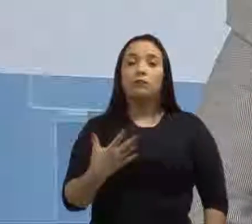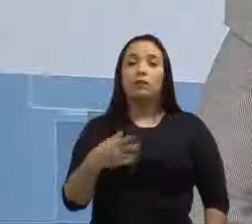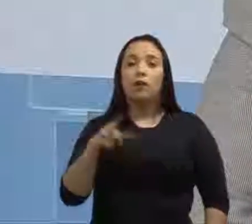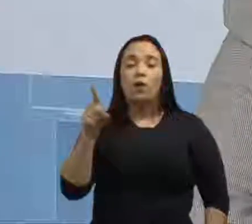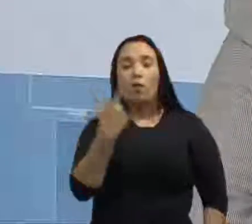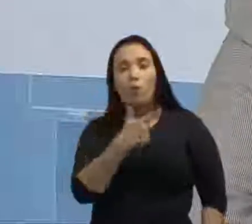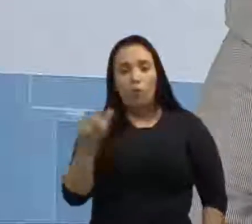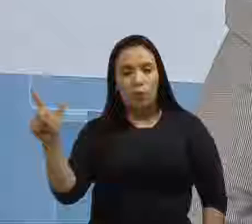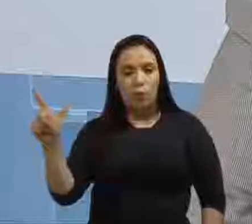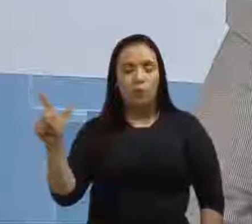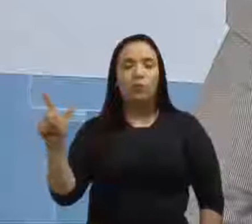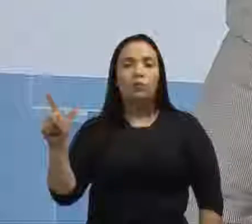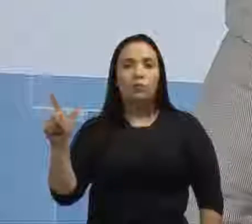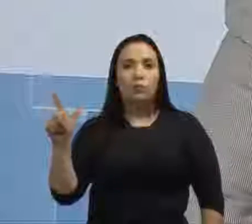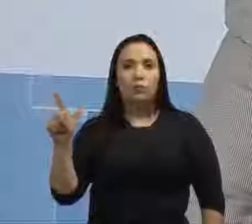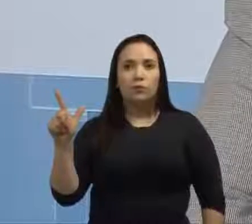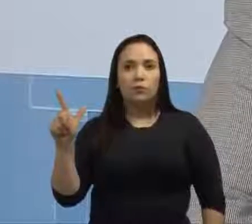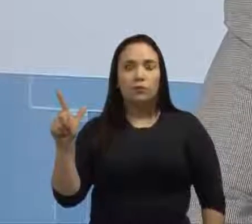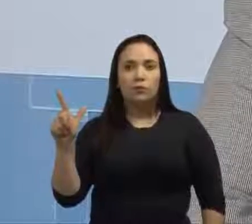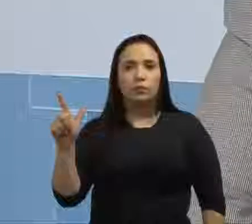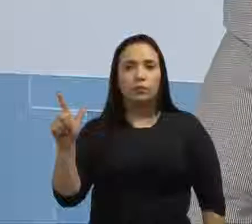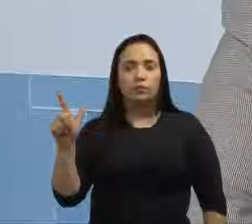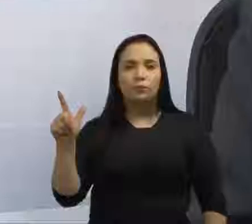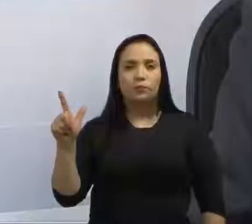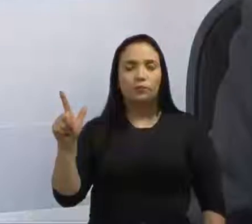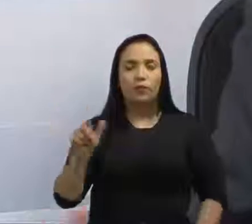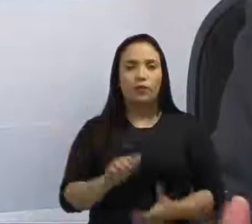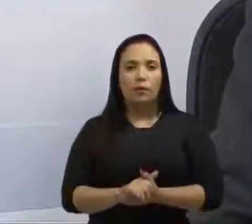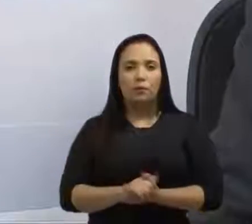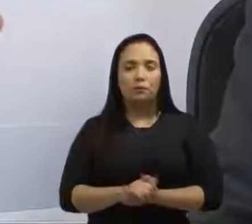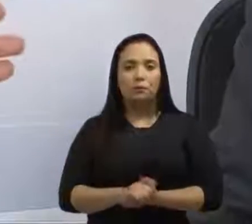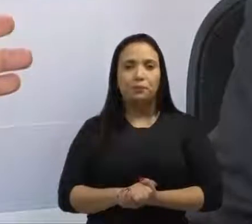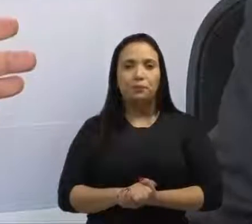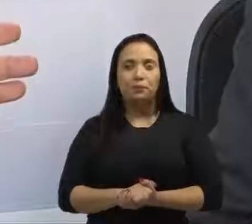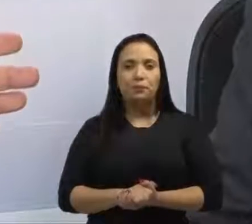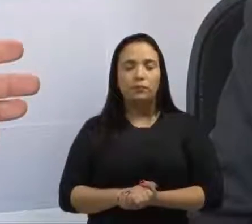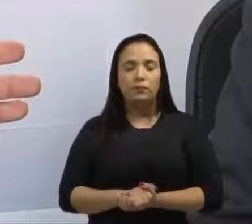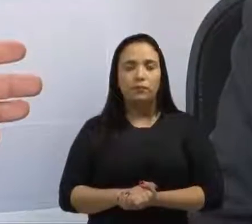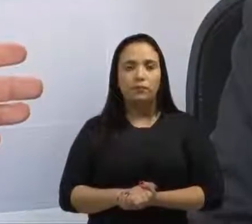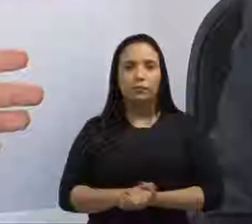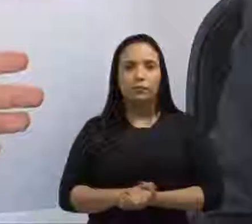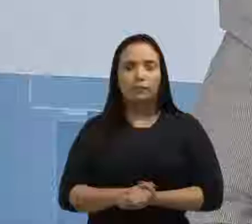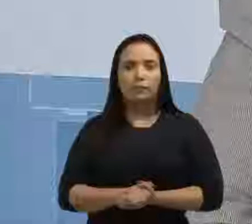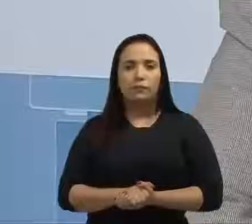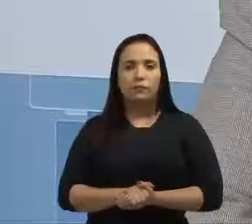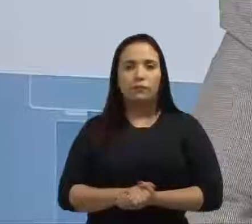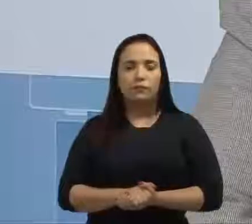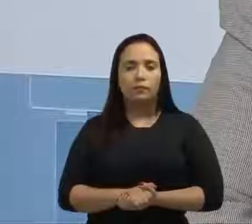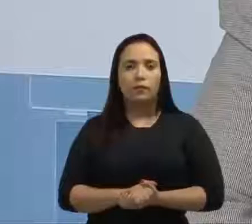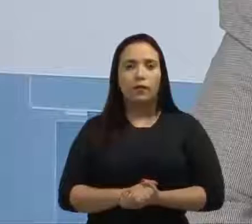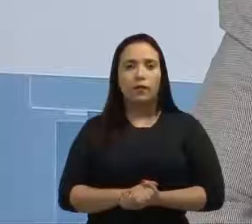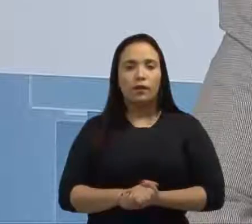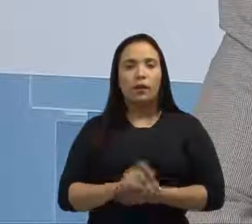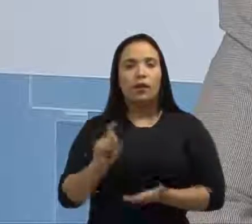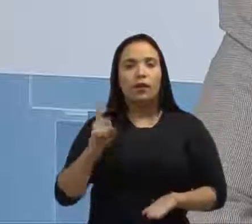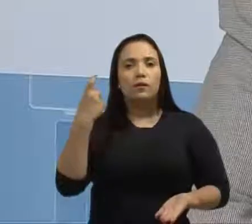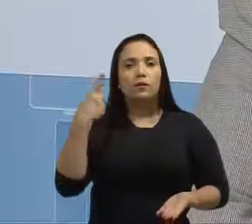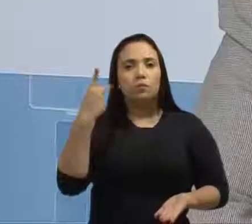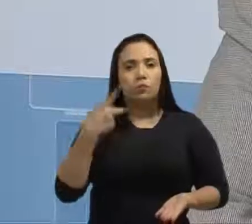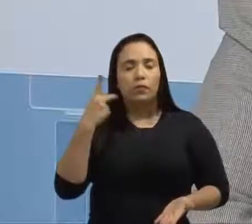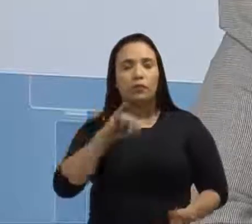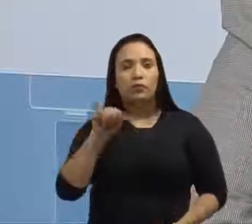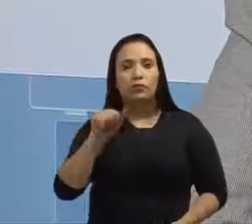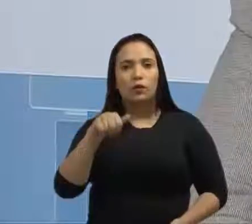relação a outro processo que... o efeito cascata. O ex-procurador,